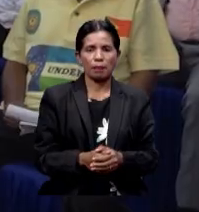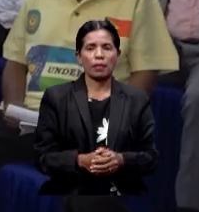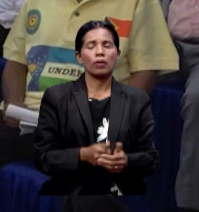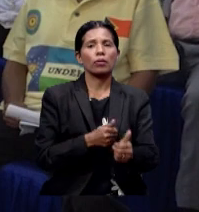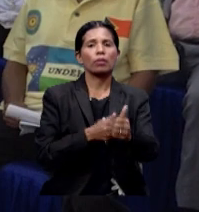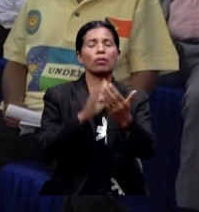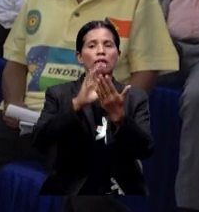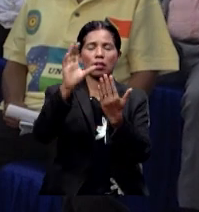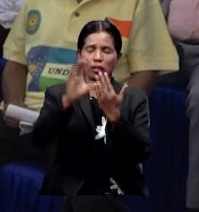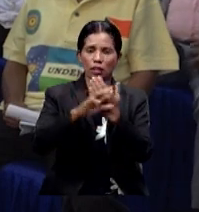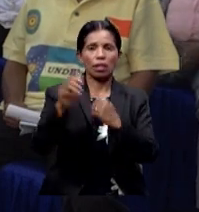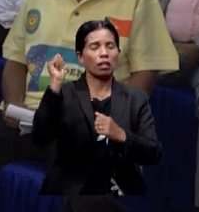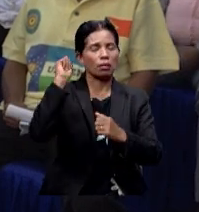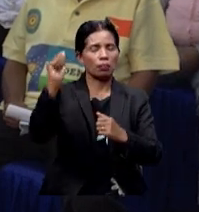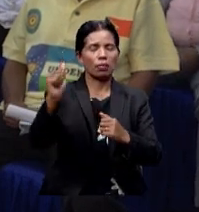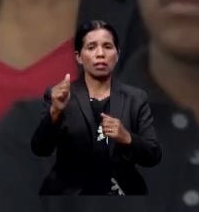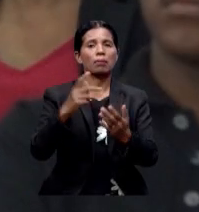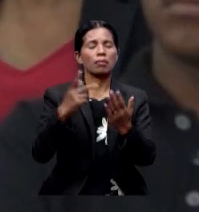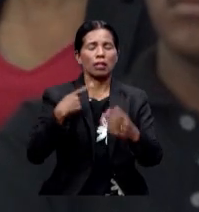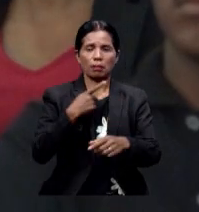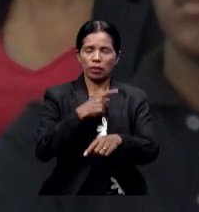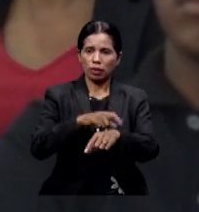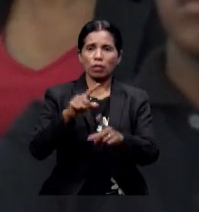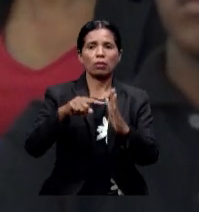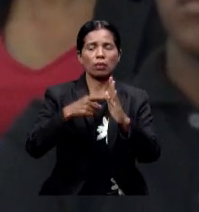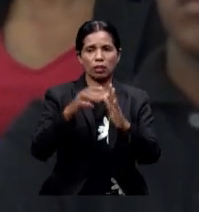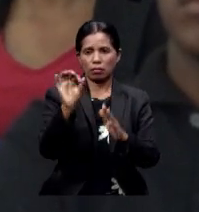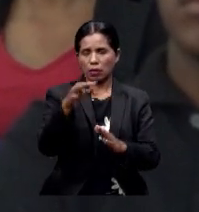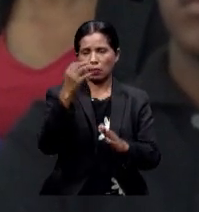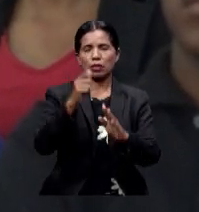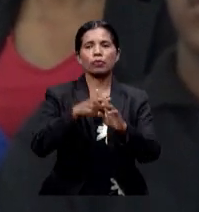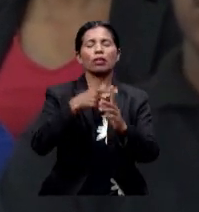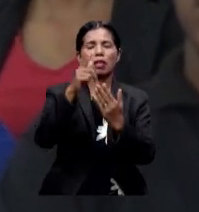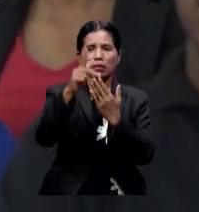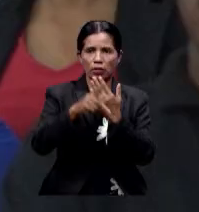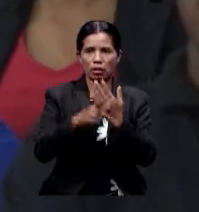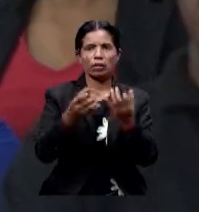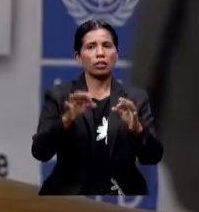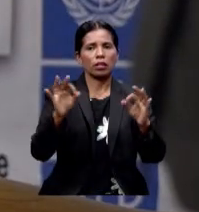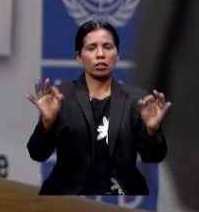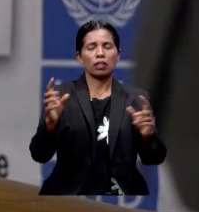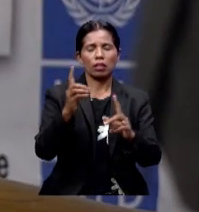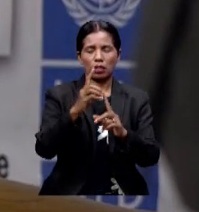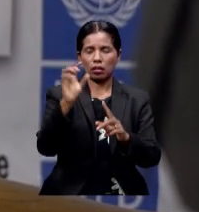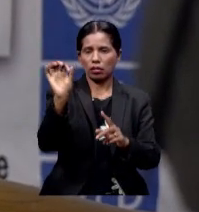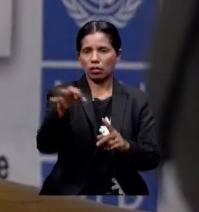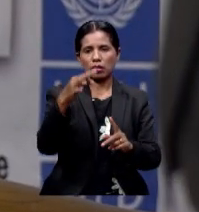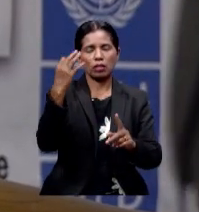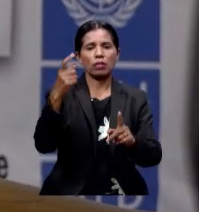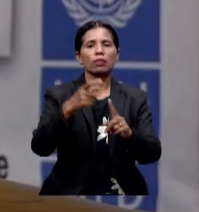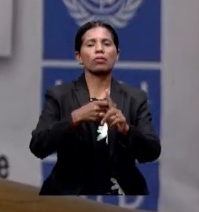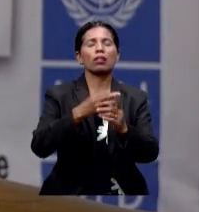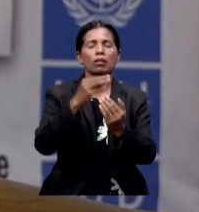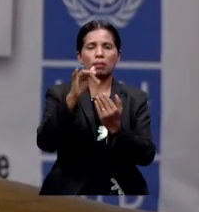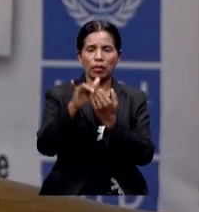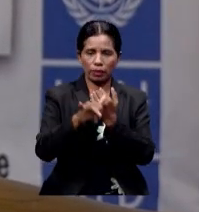parlamentar tinangne se hahu e aloron sanu resensia fulang abril le no se remata e aloron sanu resensia fulang maio. No